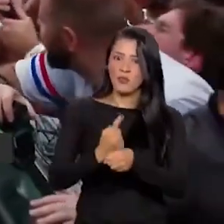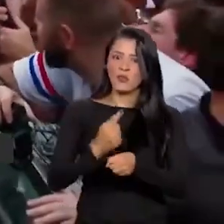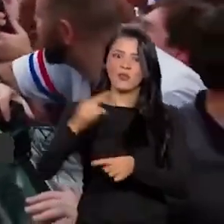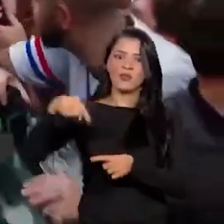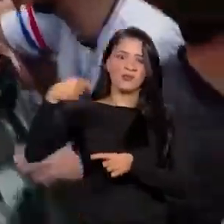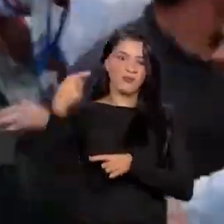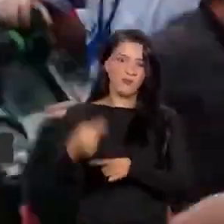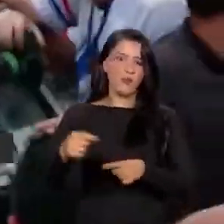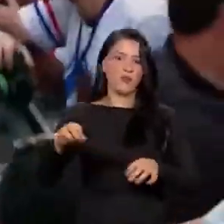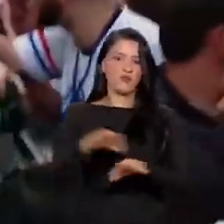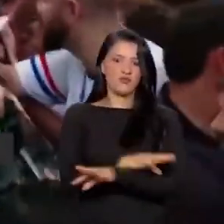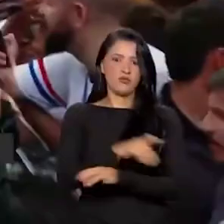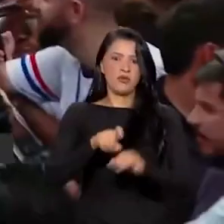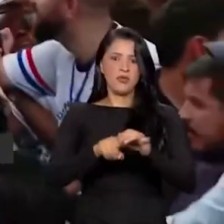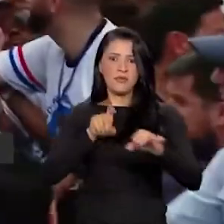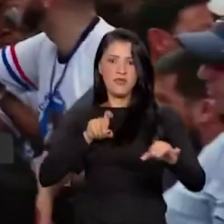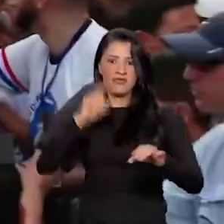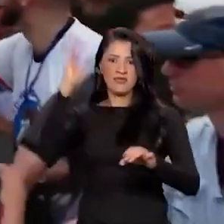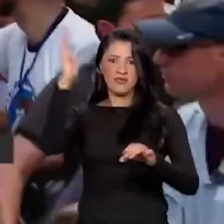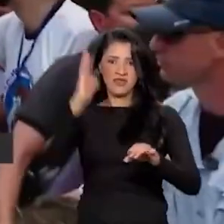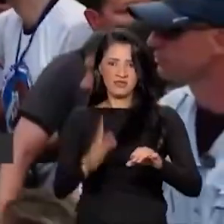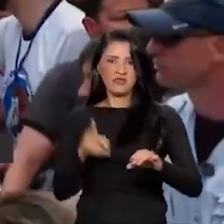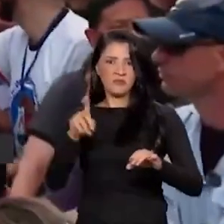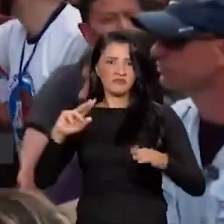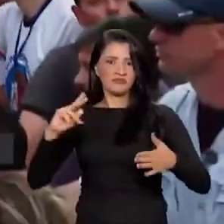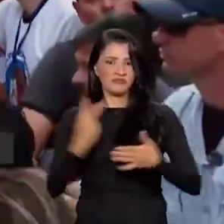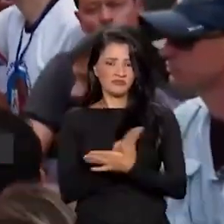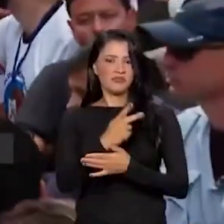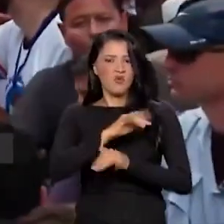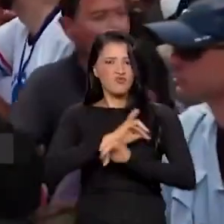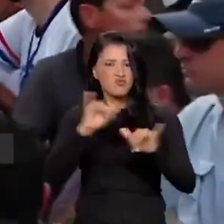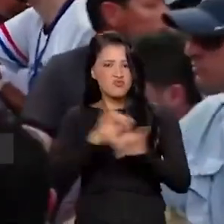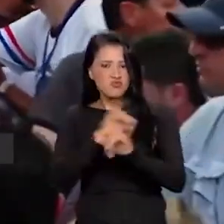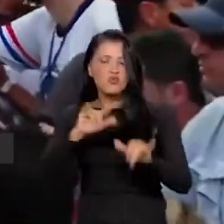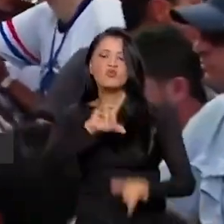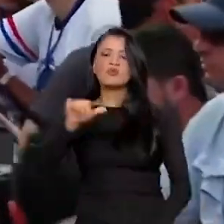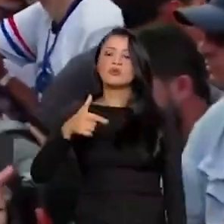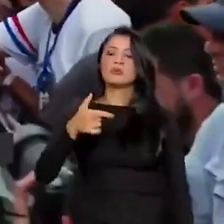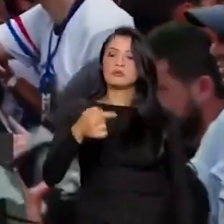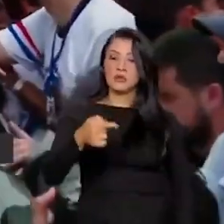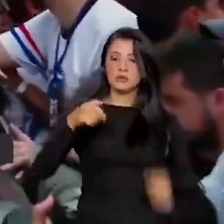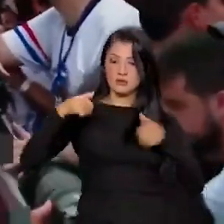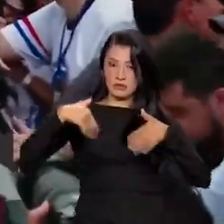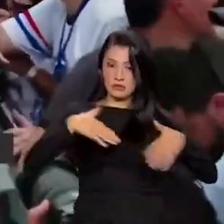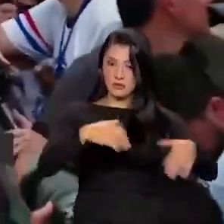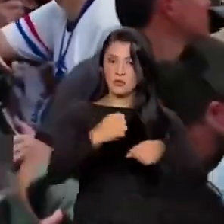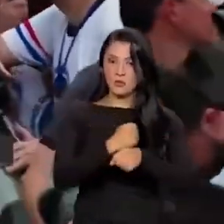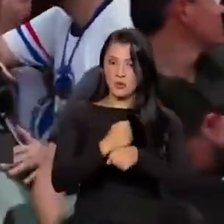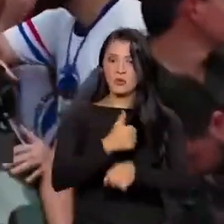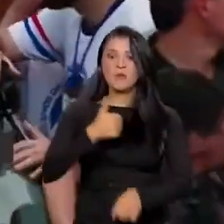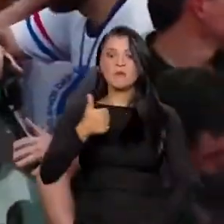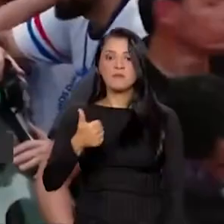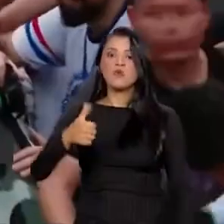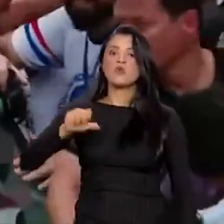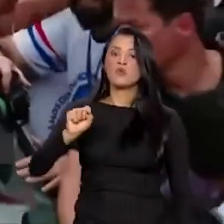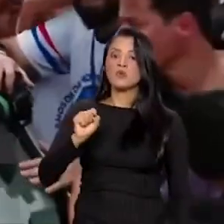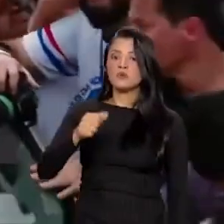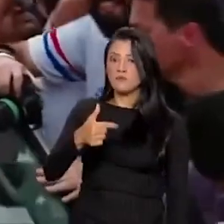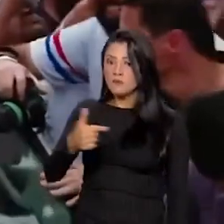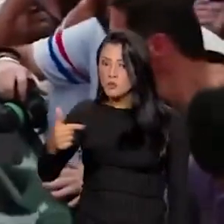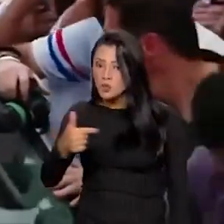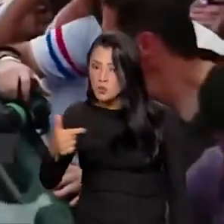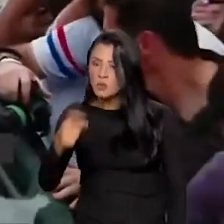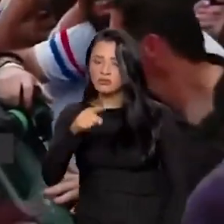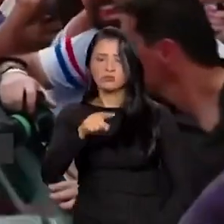a independência do Brasil, que foi proclamada em 7 de setembro de 1822.